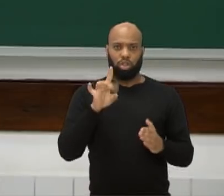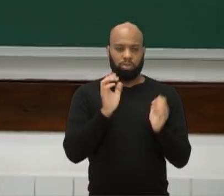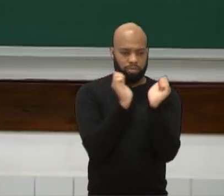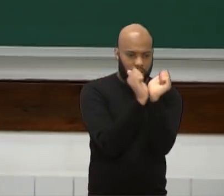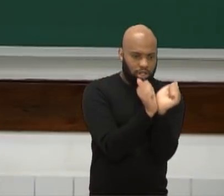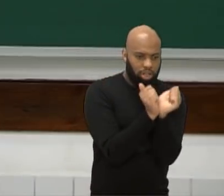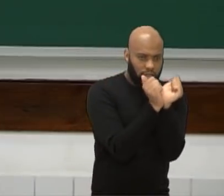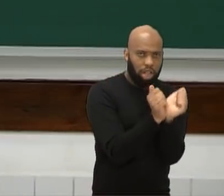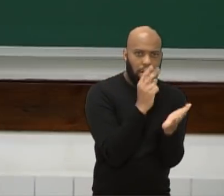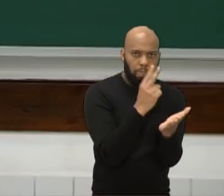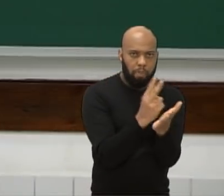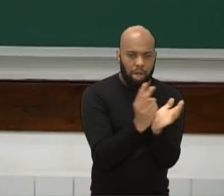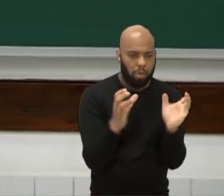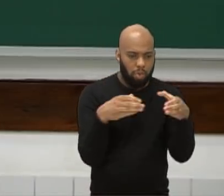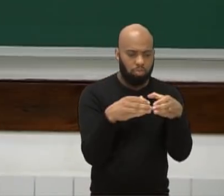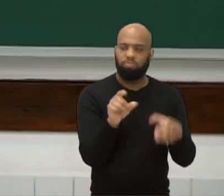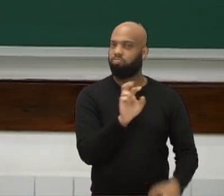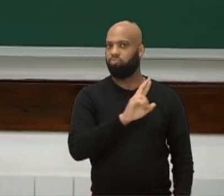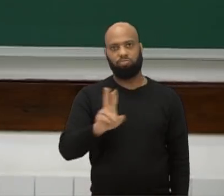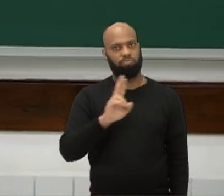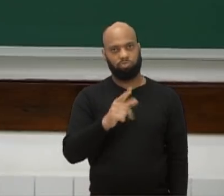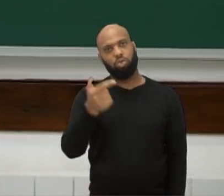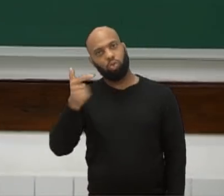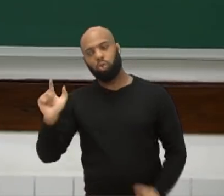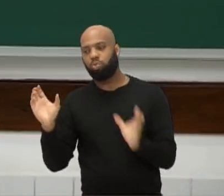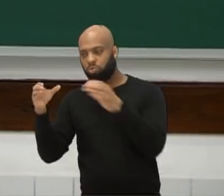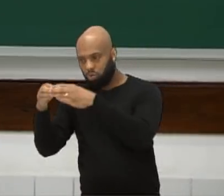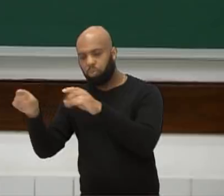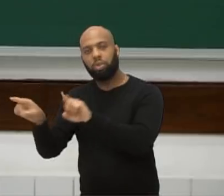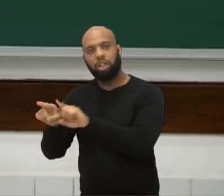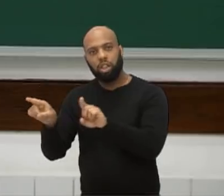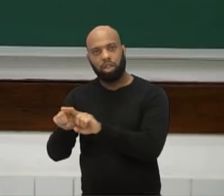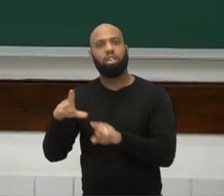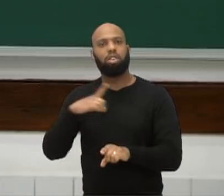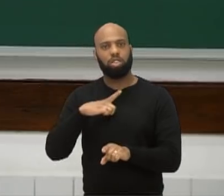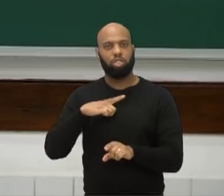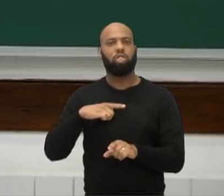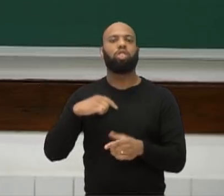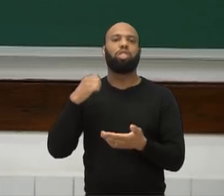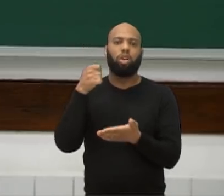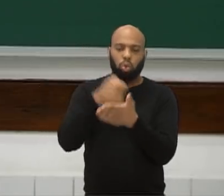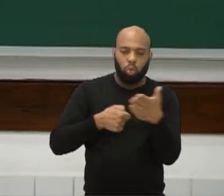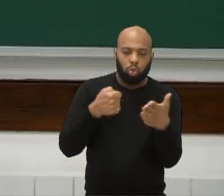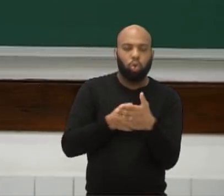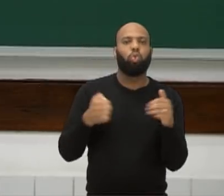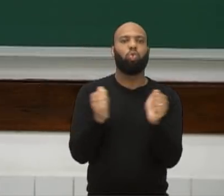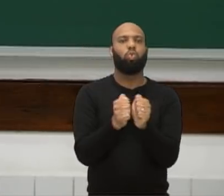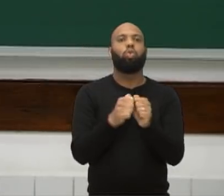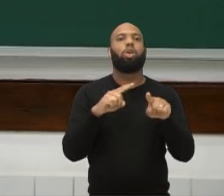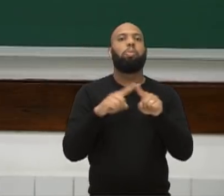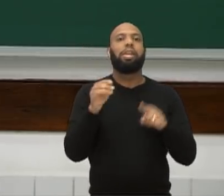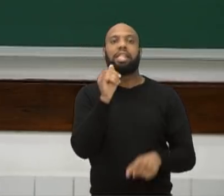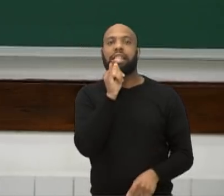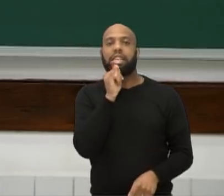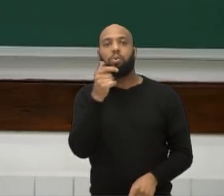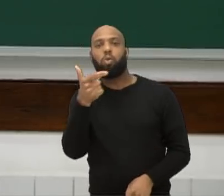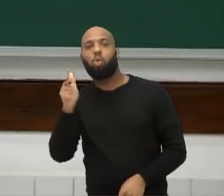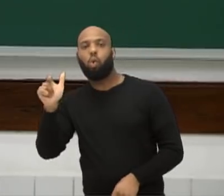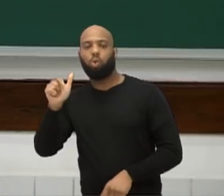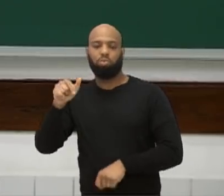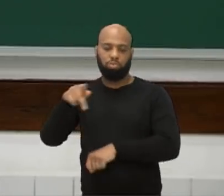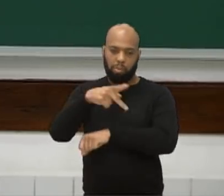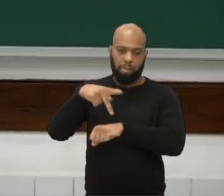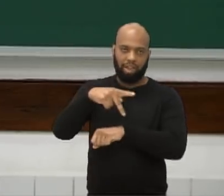de um único grupo, de uma única origem lutaram, mas escravizados que vinham de outros pontos